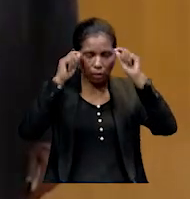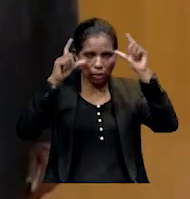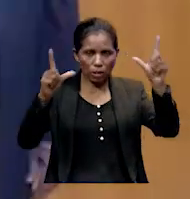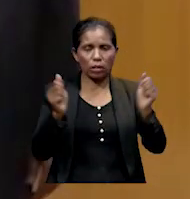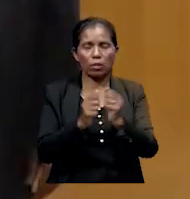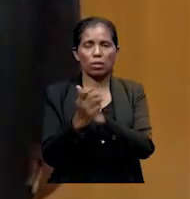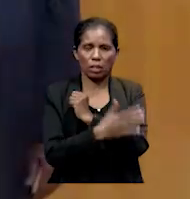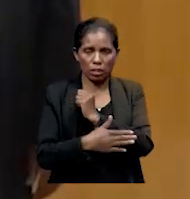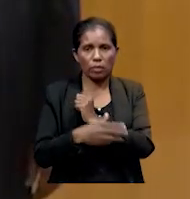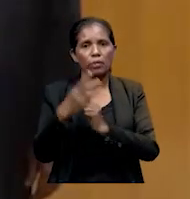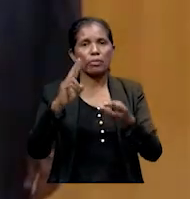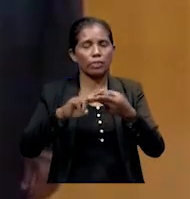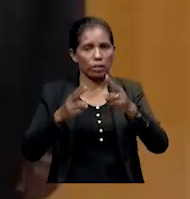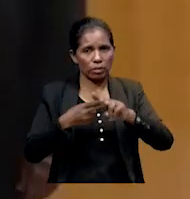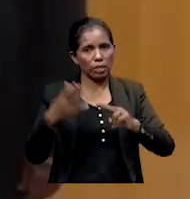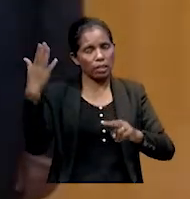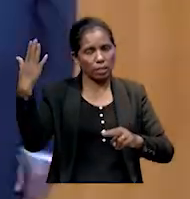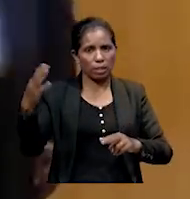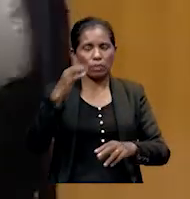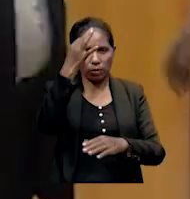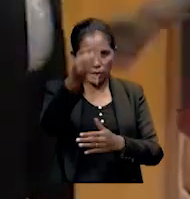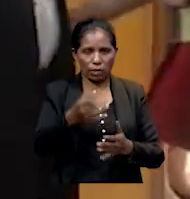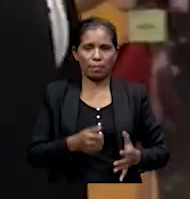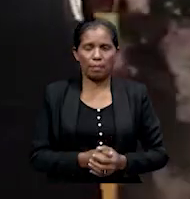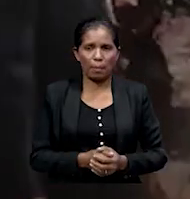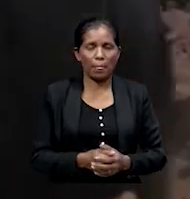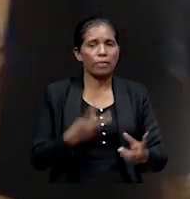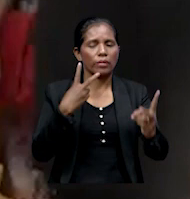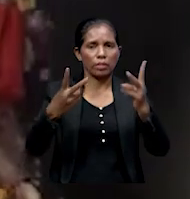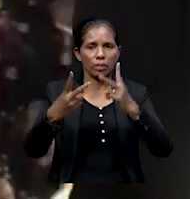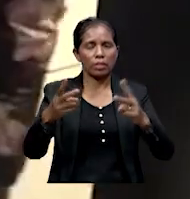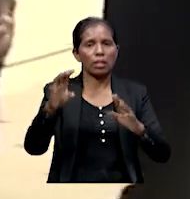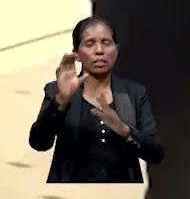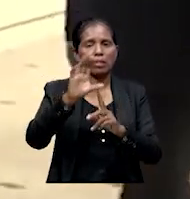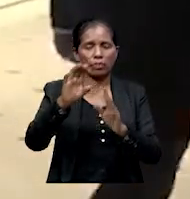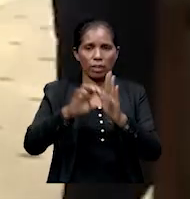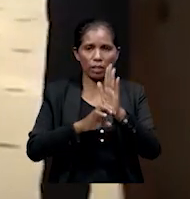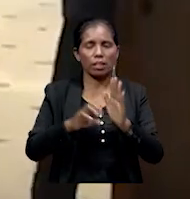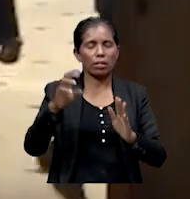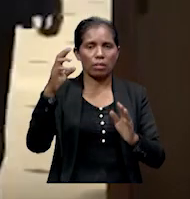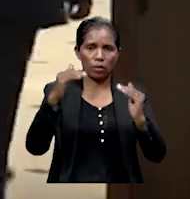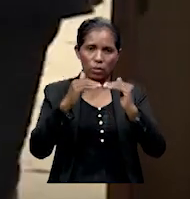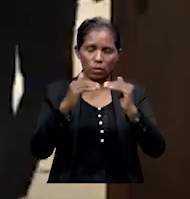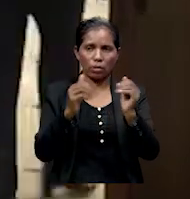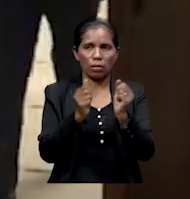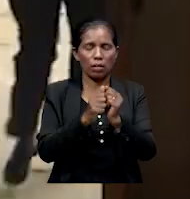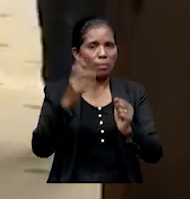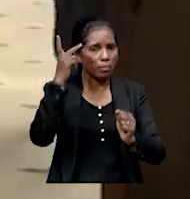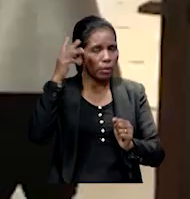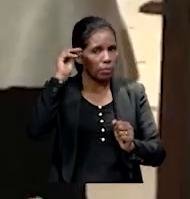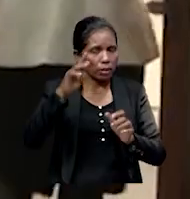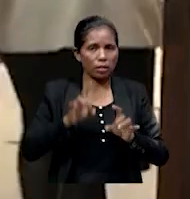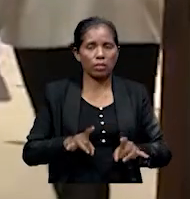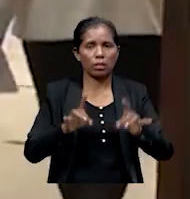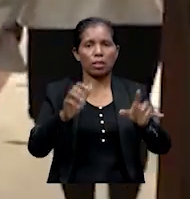Sira e Futuro. E a visita nesse festado ou delegação encontro o ministro de negócios estrangeiros Penny Wong, primeiro-ministro Austrália